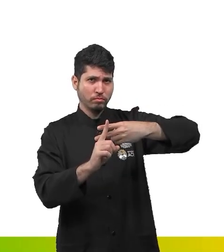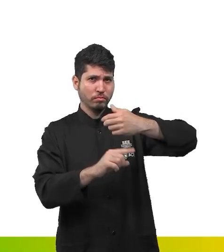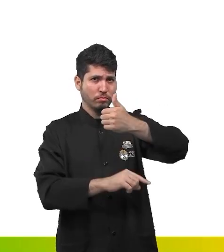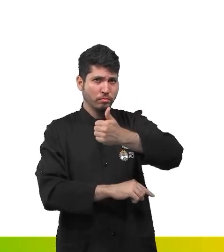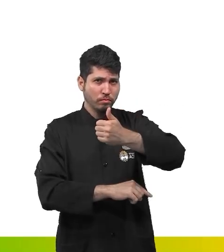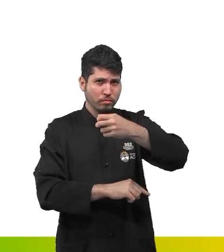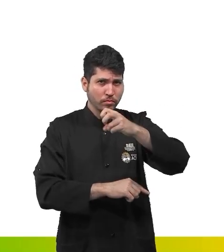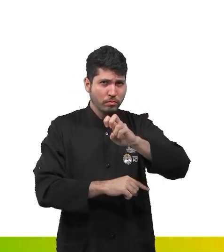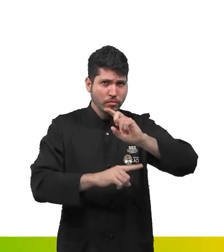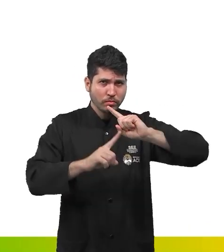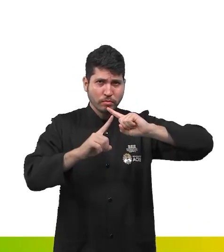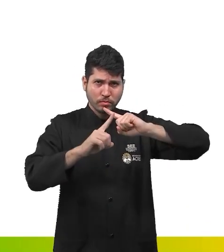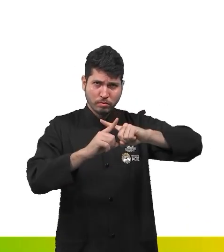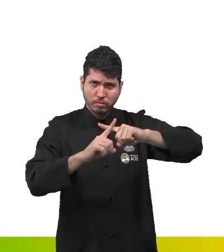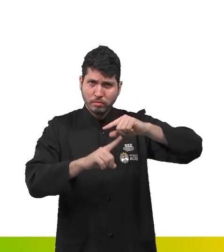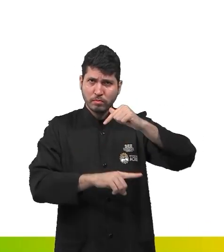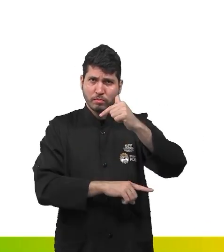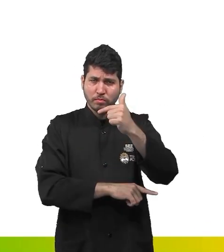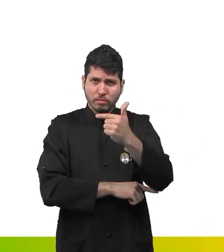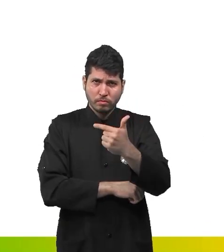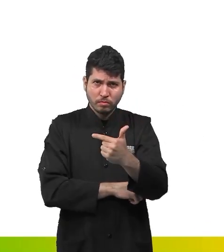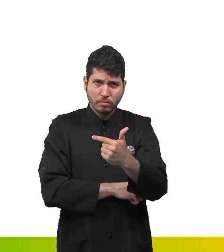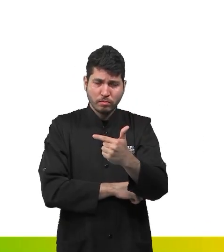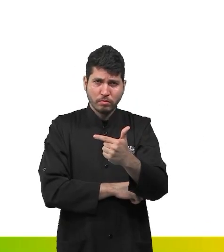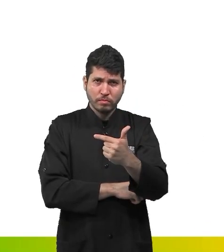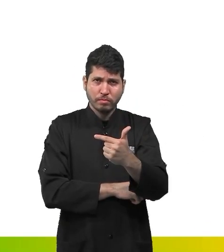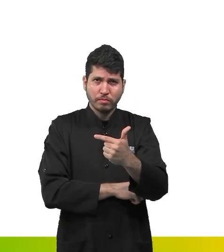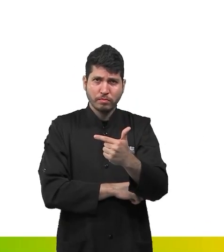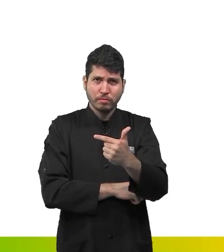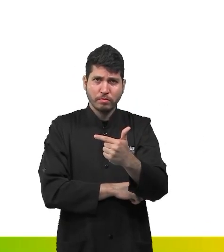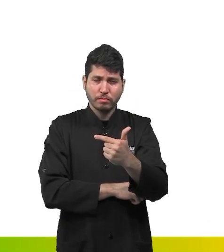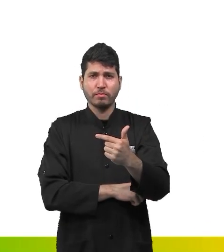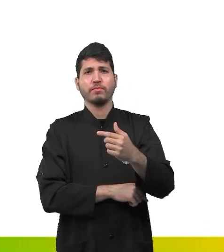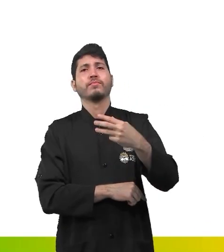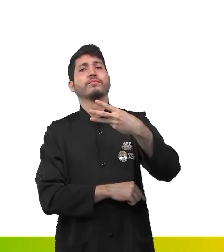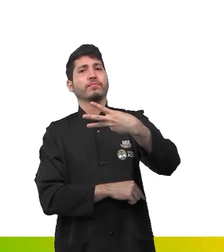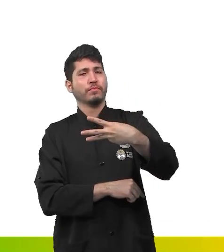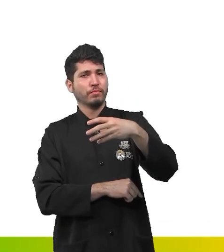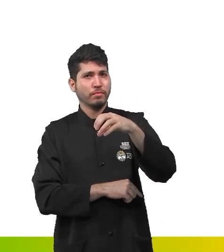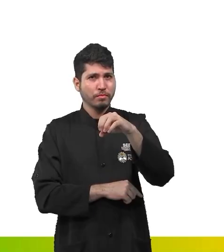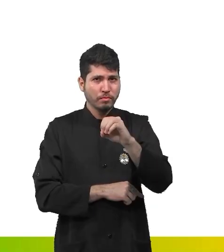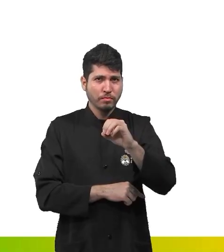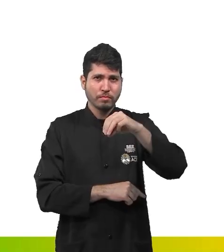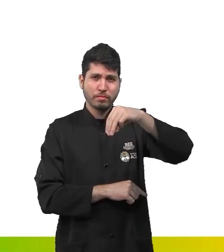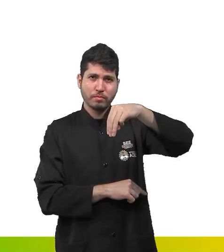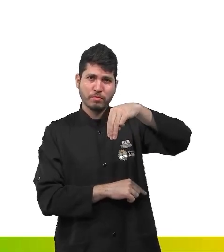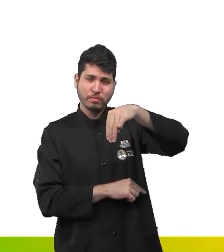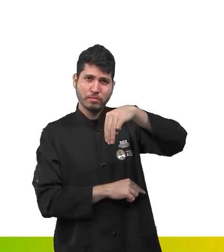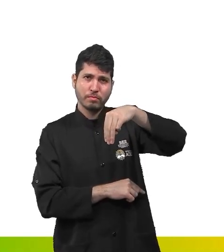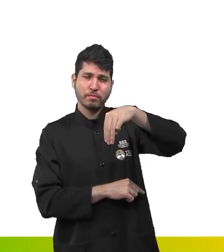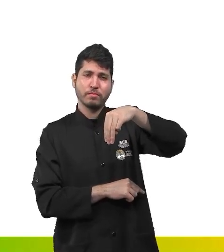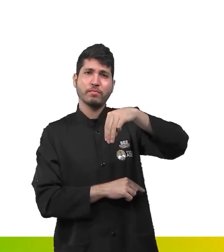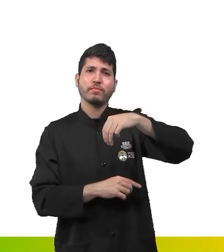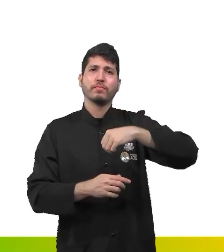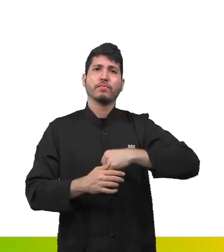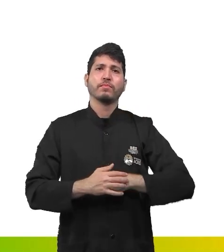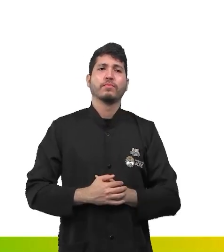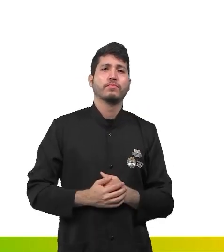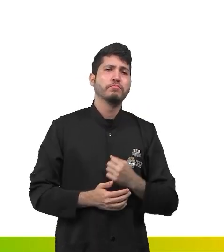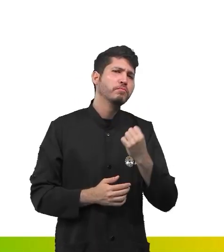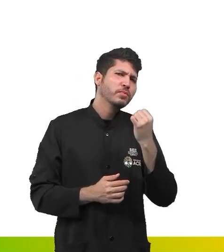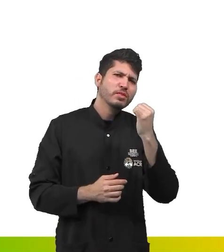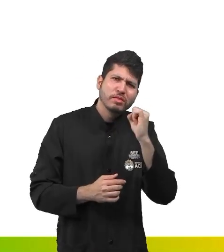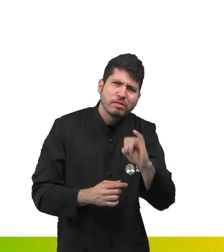2. Nesse caso, nós temos 30 minutos. E se ele dobrar?